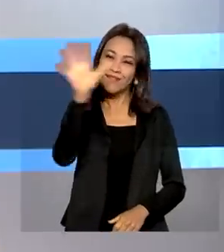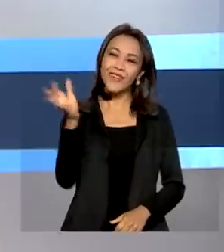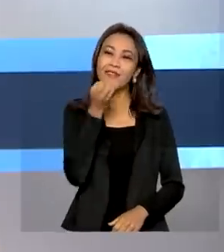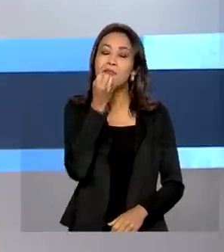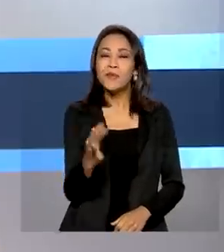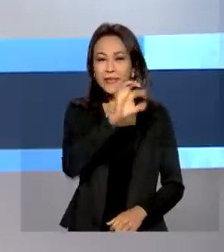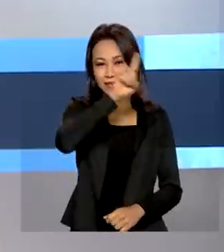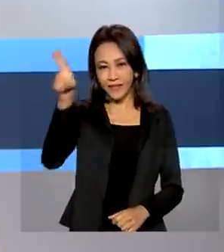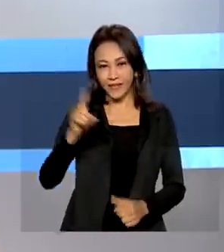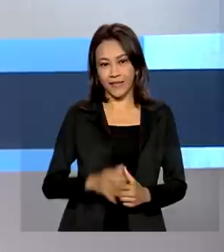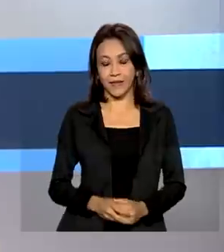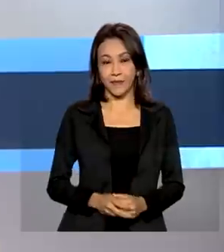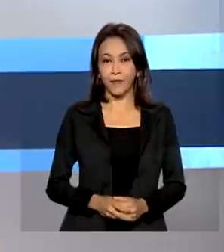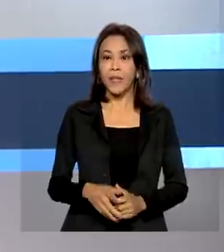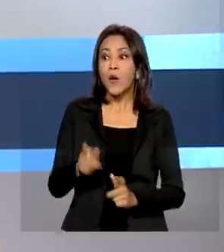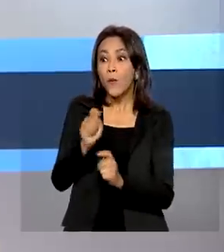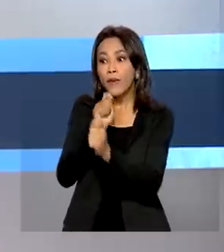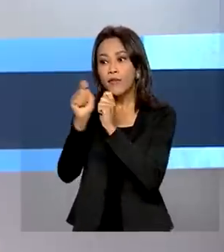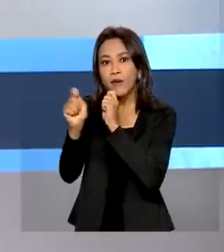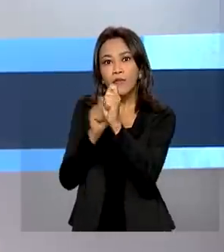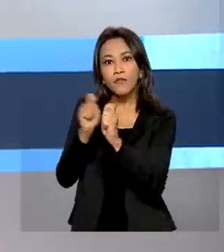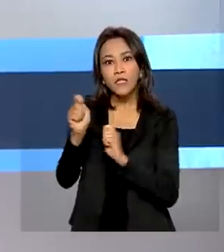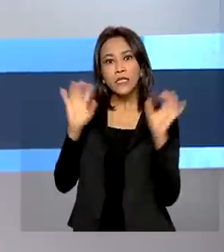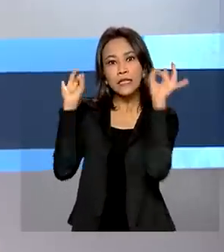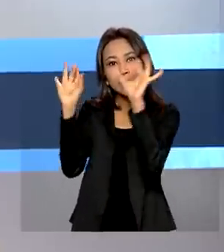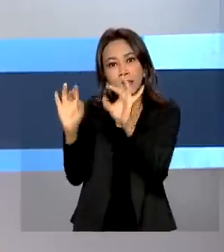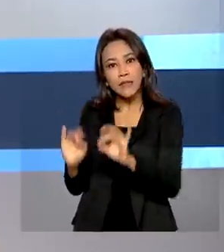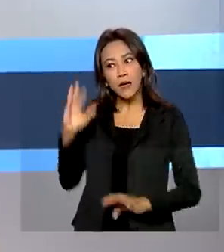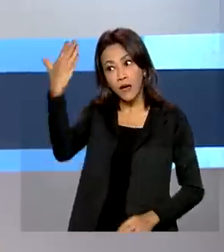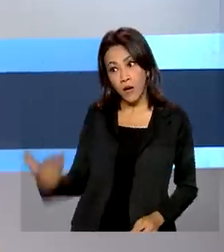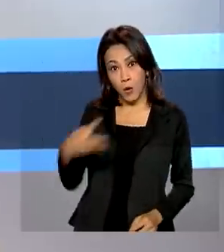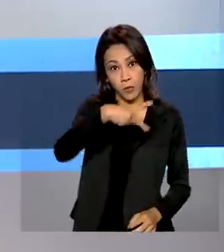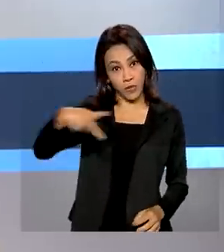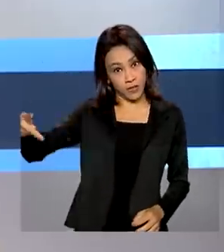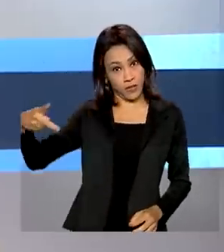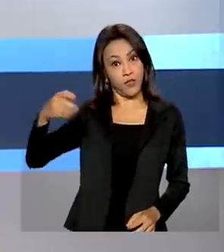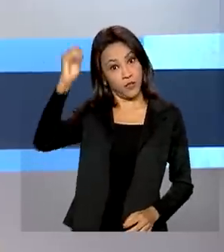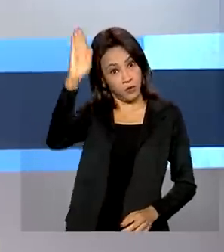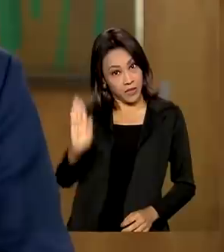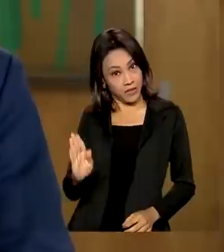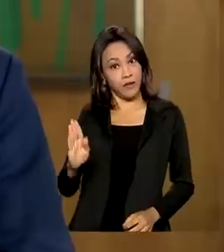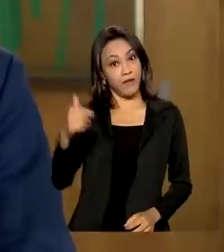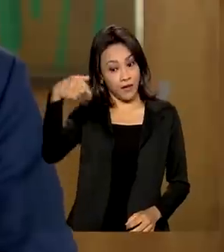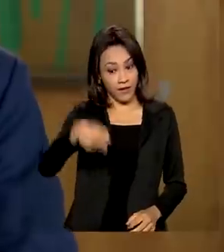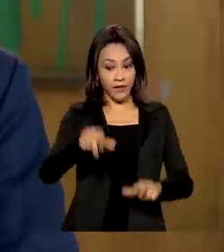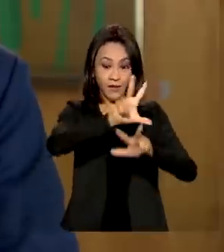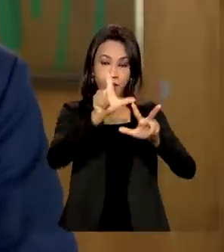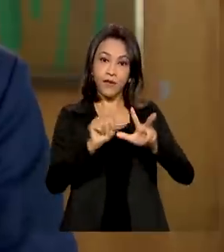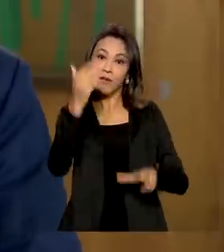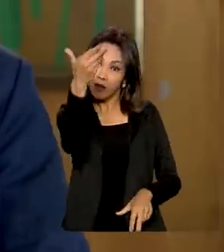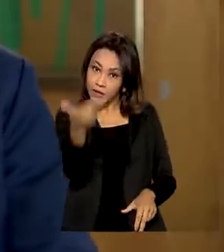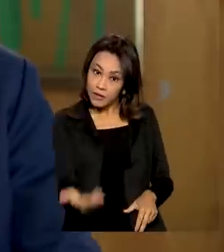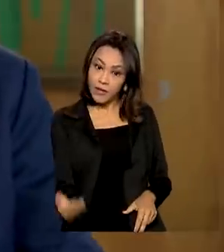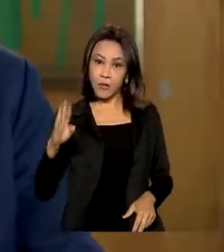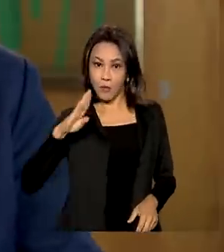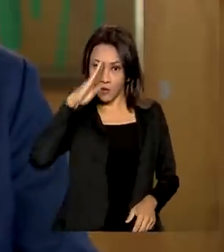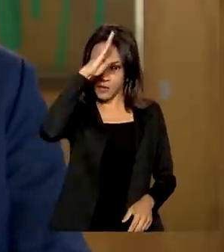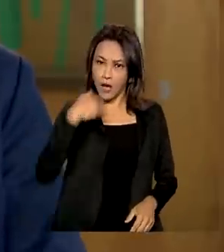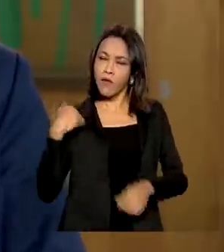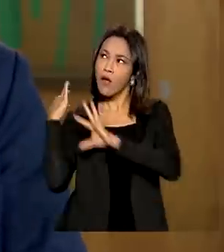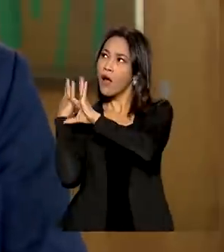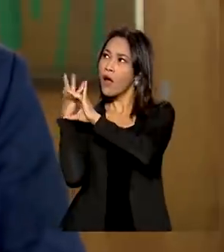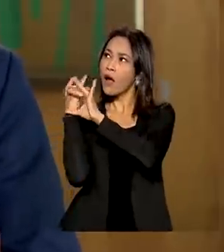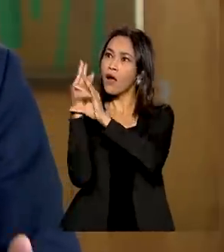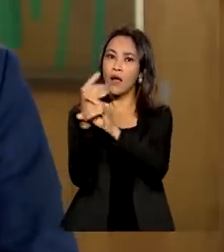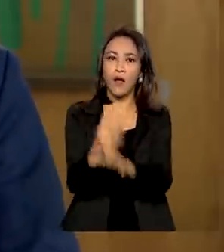Olá, bom dia. Entrevista exclusiva do presidente da República à TV Brasil. Jair Bolsonaro fez um balanço das ações